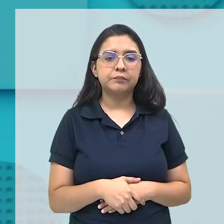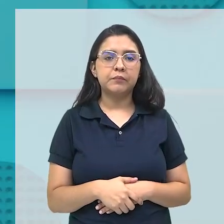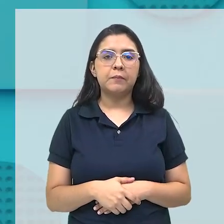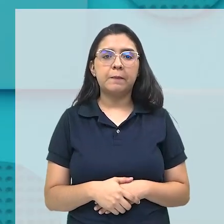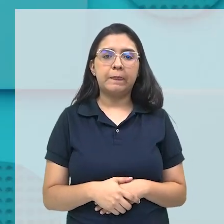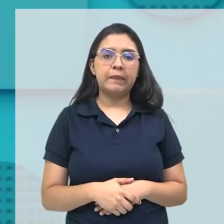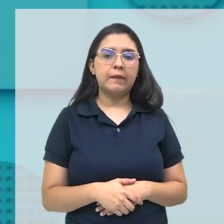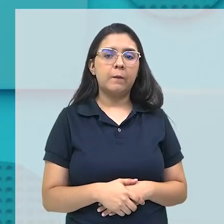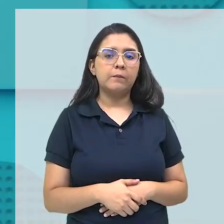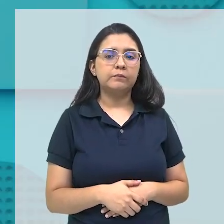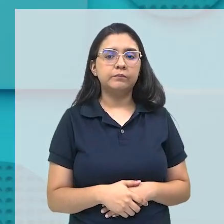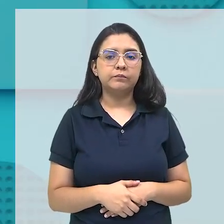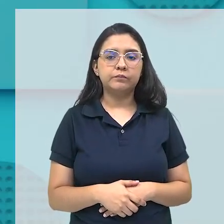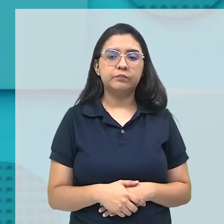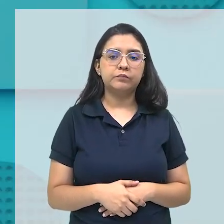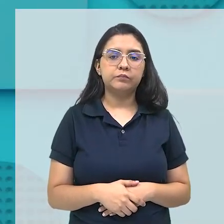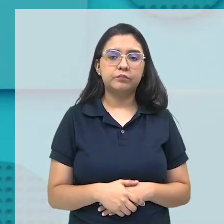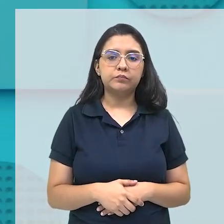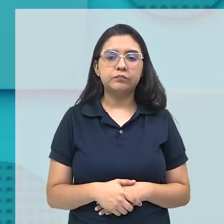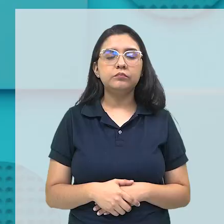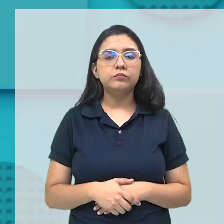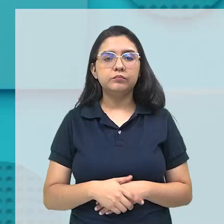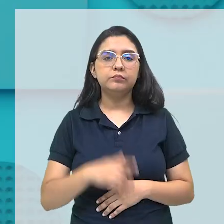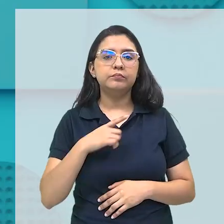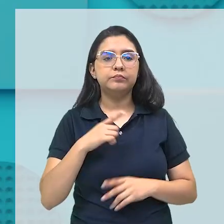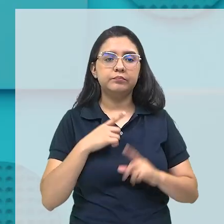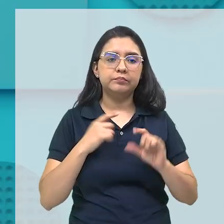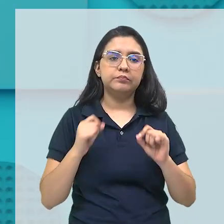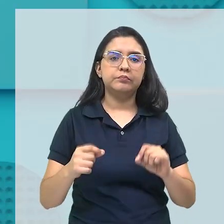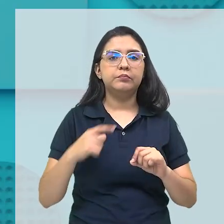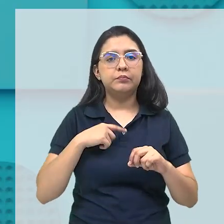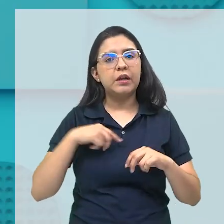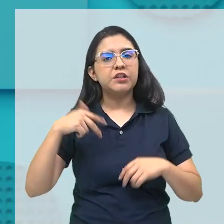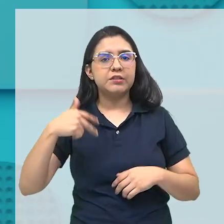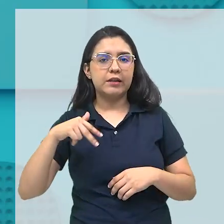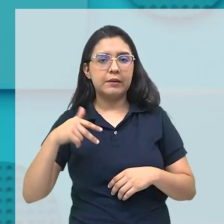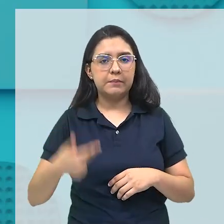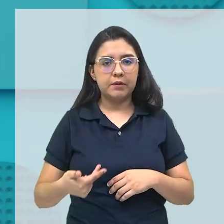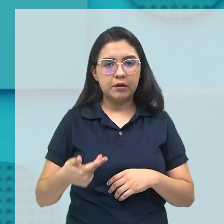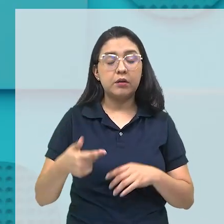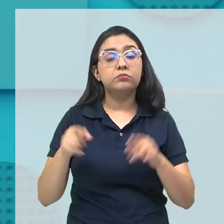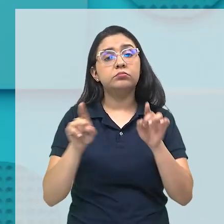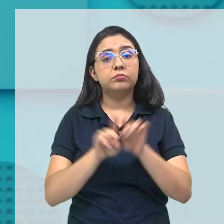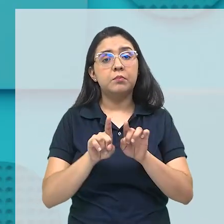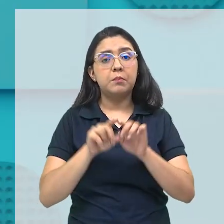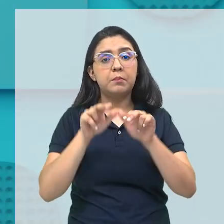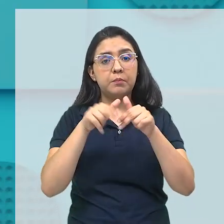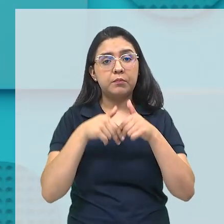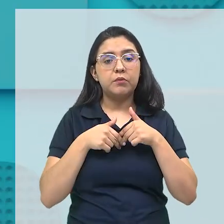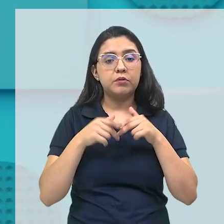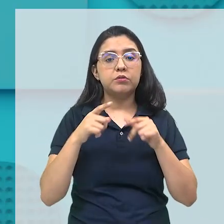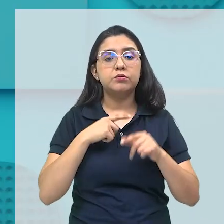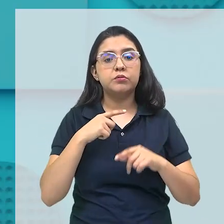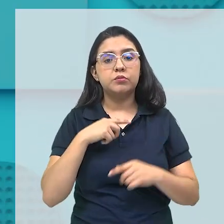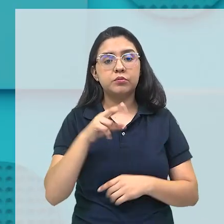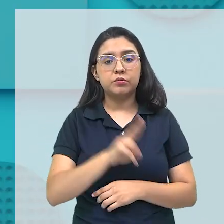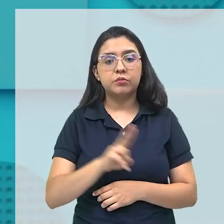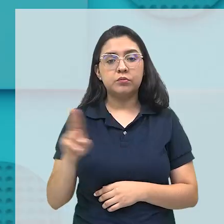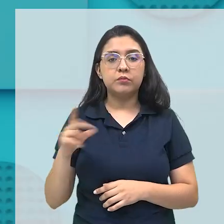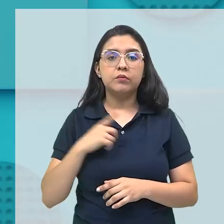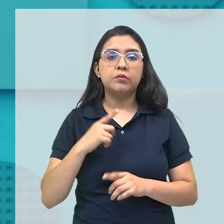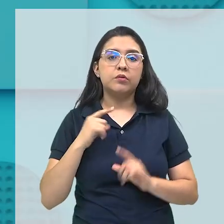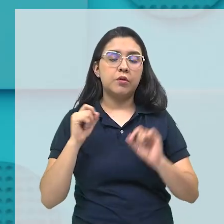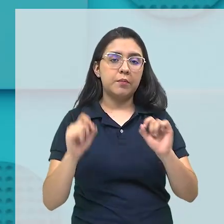agarres, pode também colocar a perna para desequilibrar a perna do outro. Então, por isso que o nome vem daí,